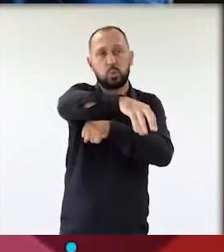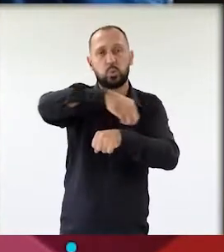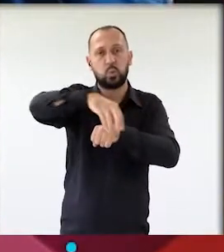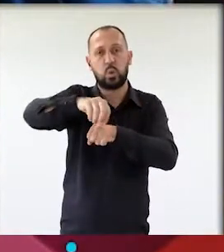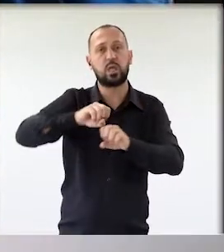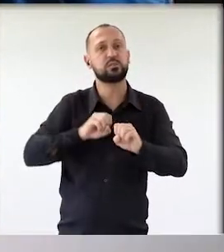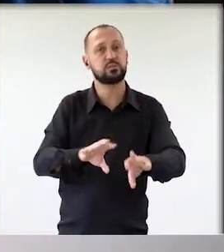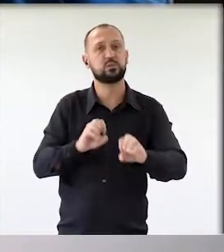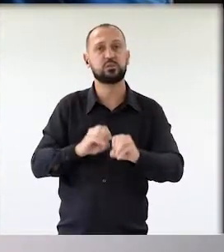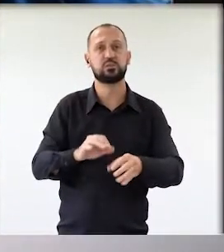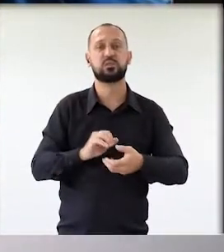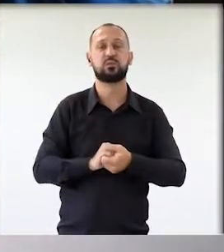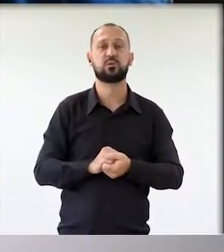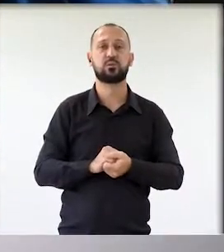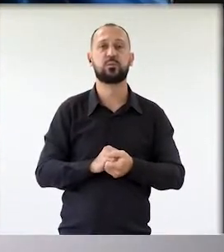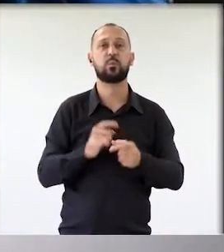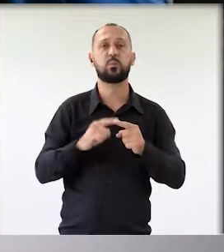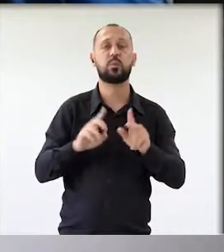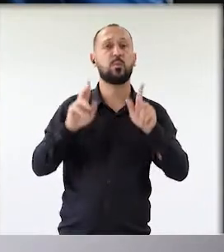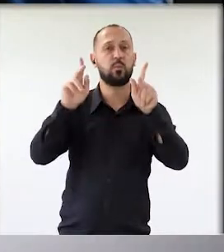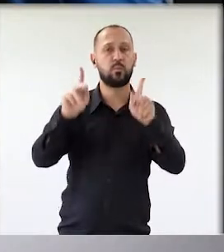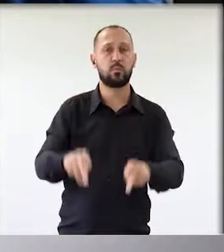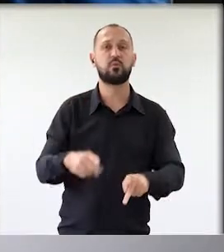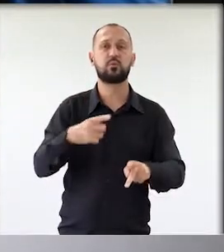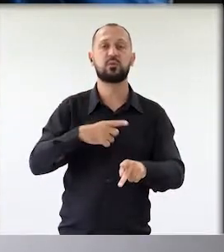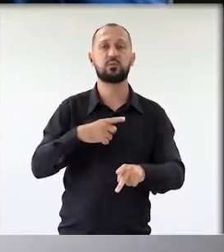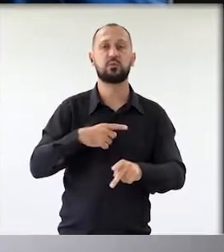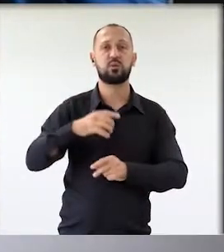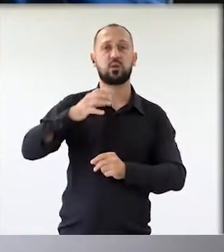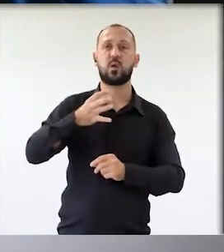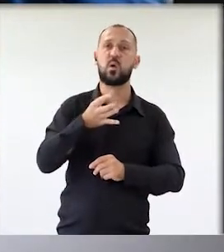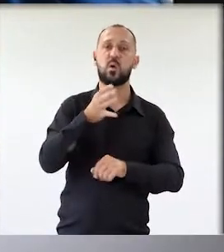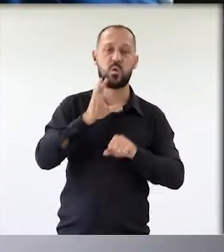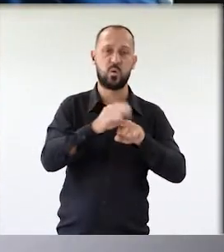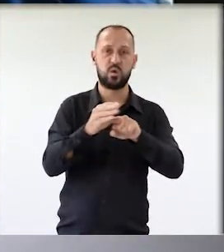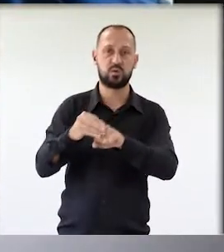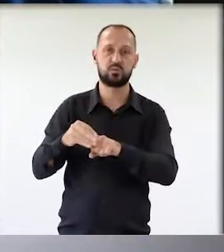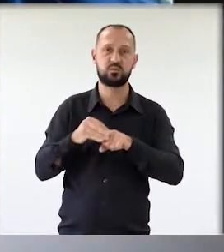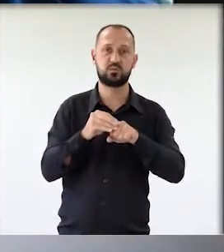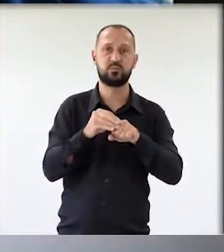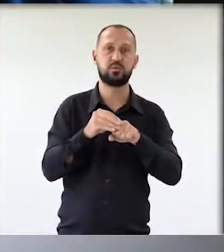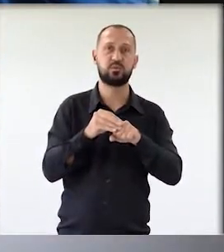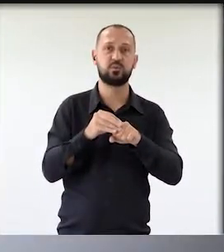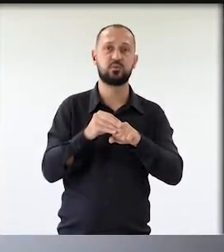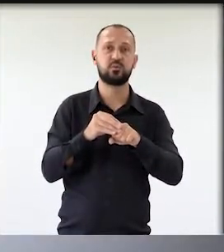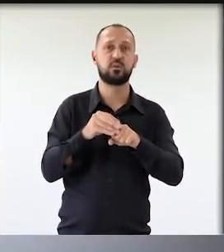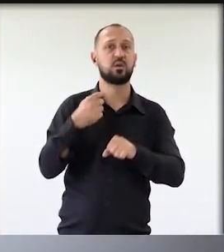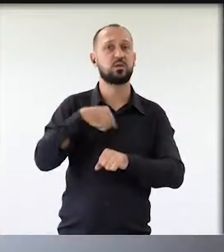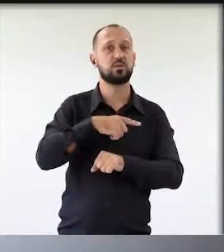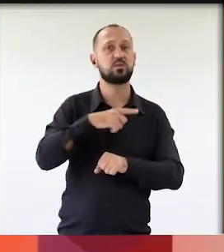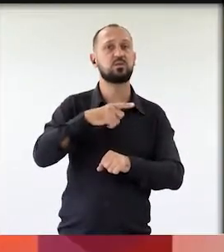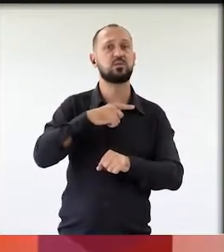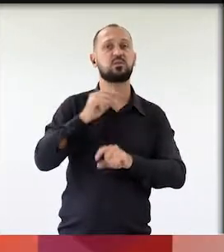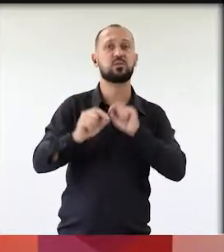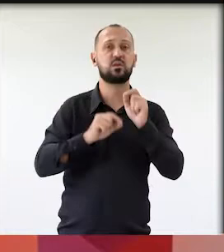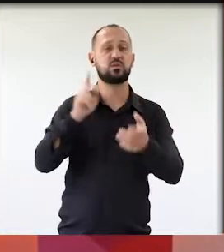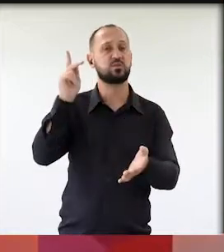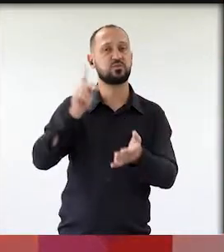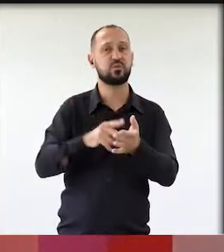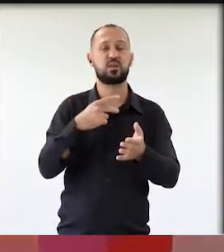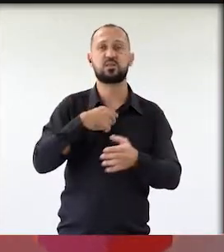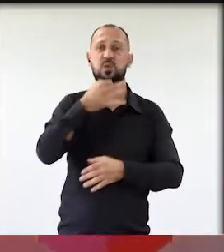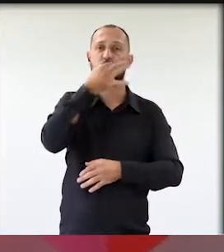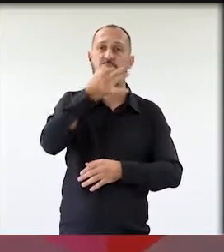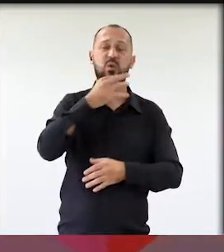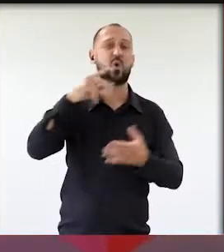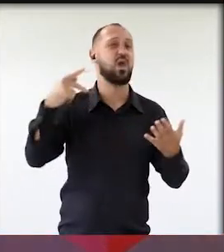as campanhas de educação, para que a população em geral tenha conhecimento sobre isso e a gente acabe de vez